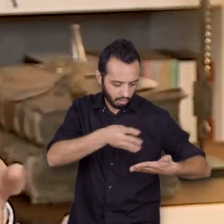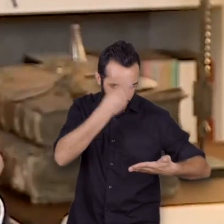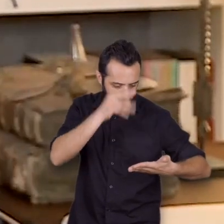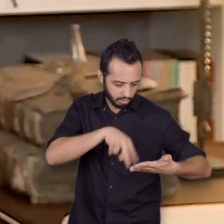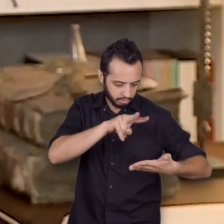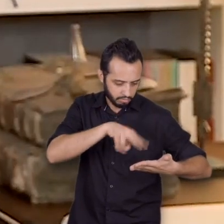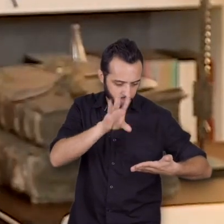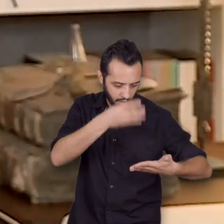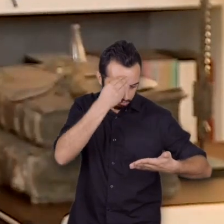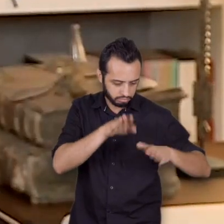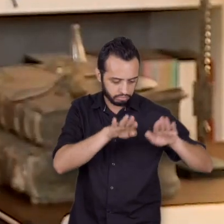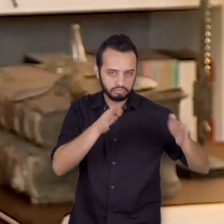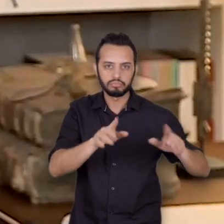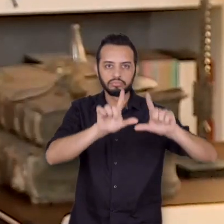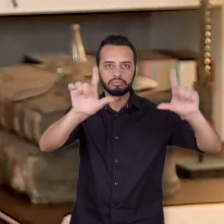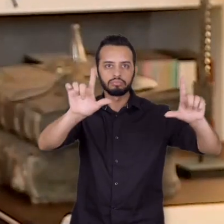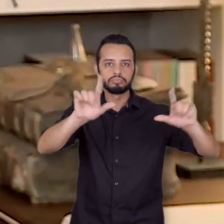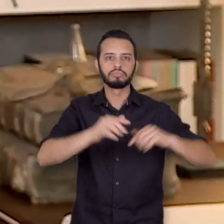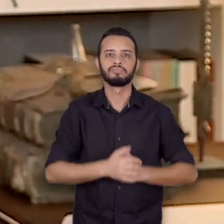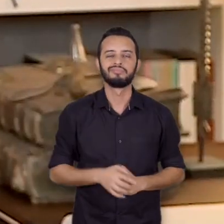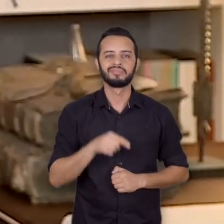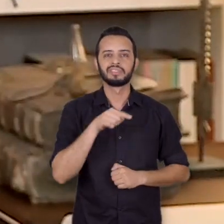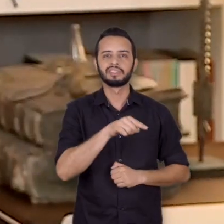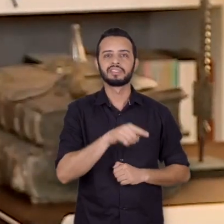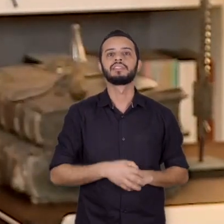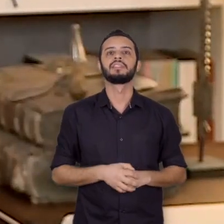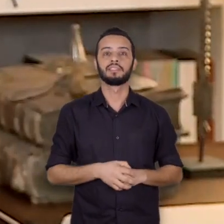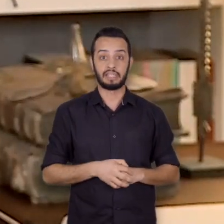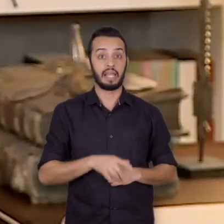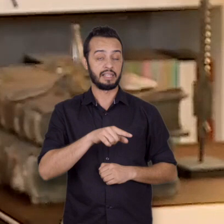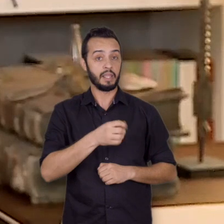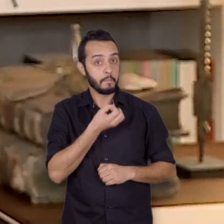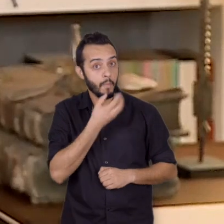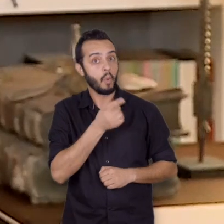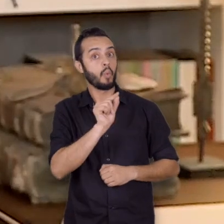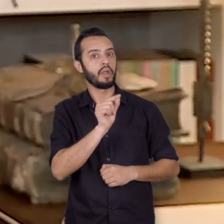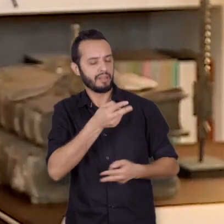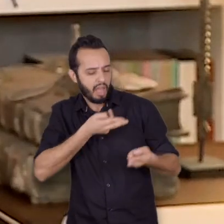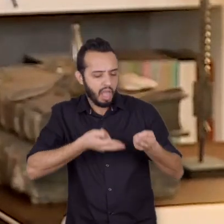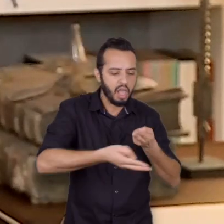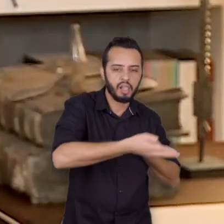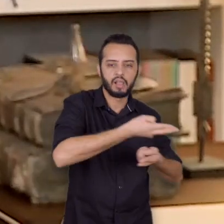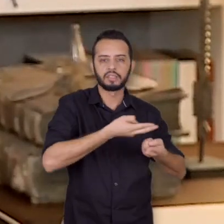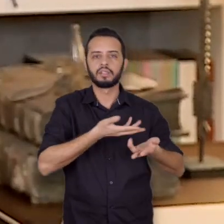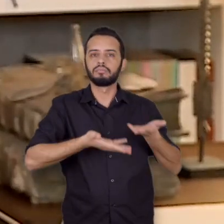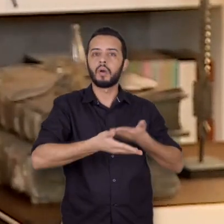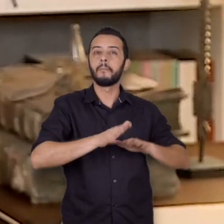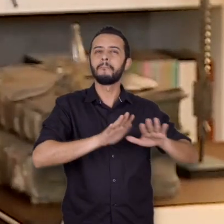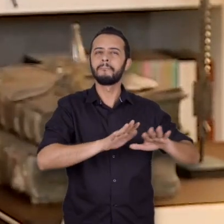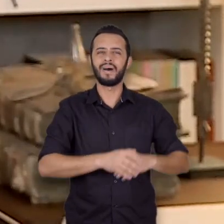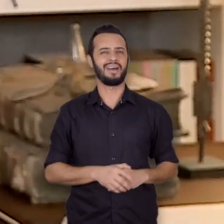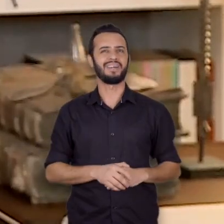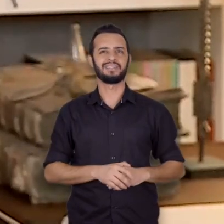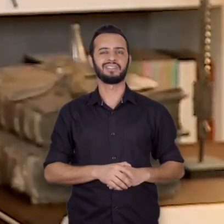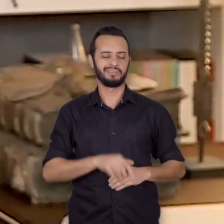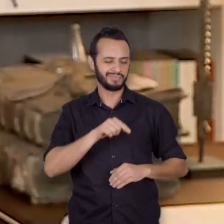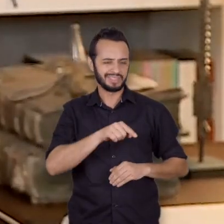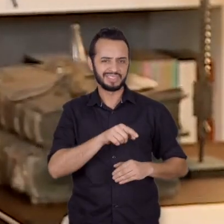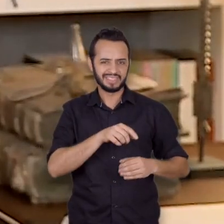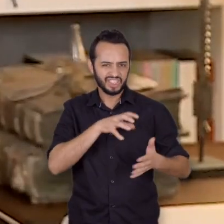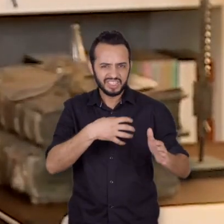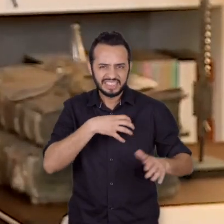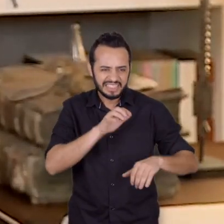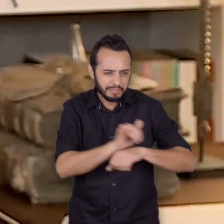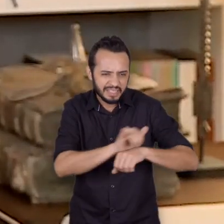mais rica fora daquele quadro, é um espaço muito rico de sociabilidade, mas é um padrão de conhecimento que já está